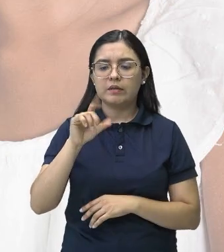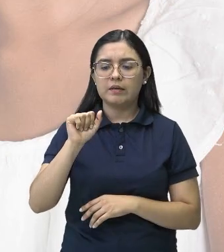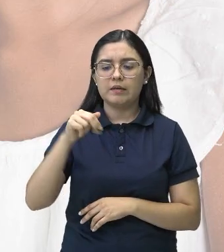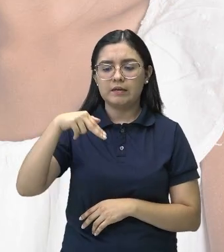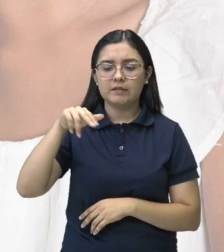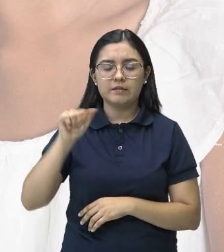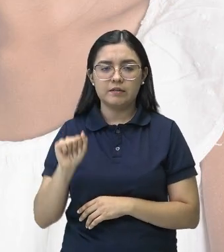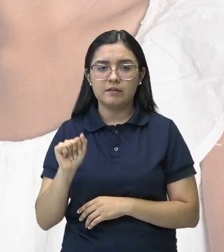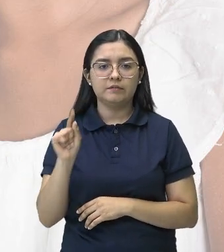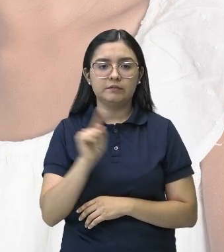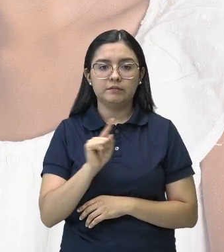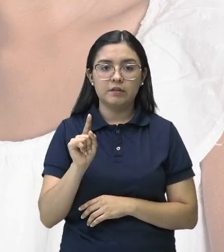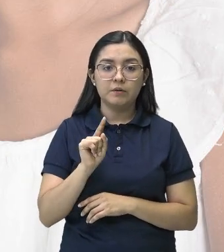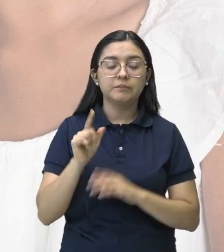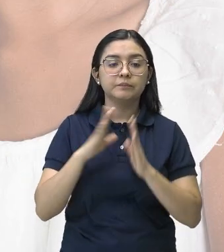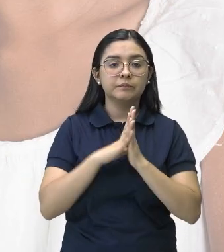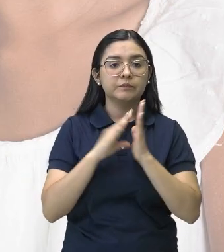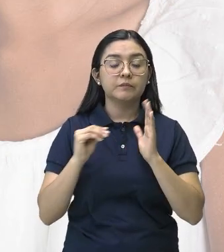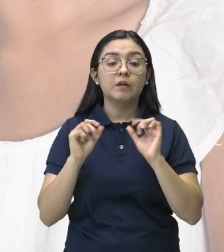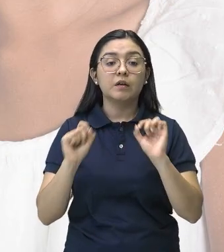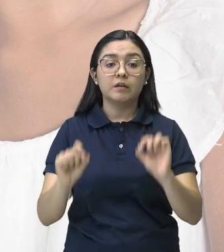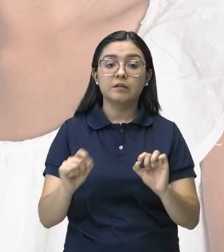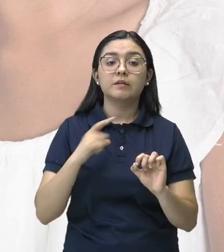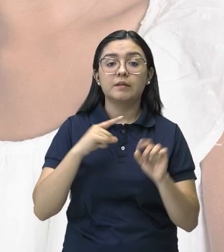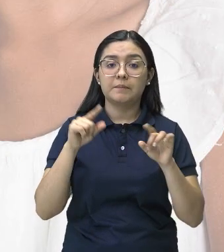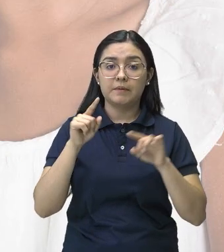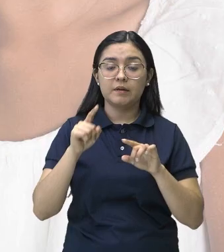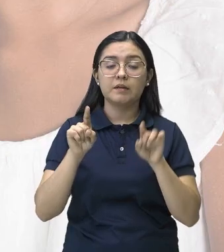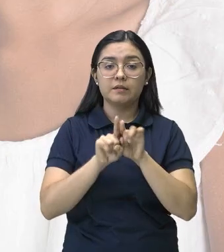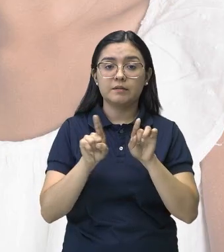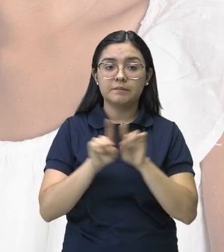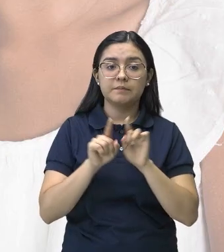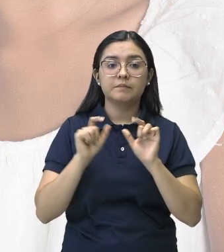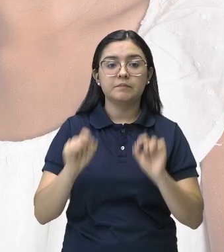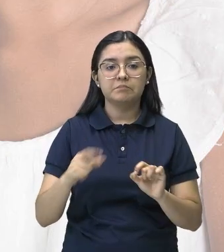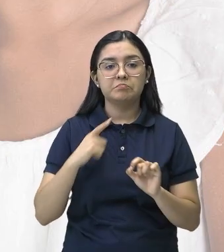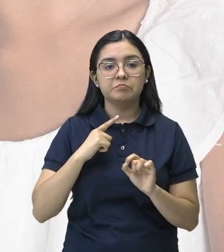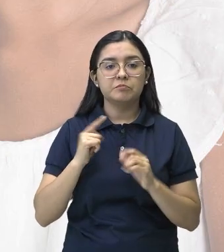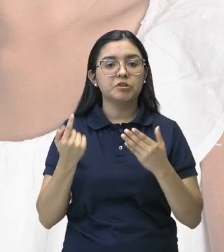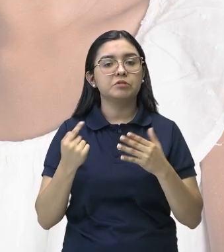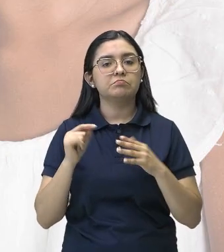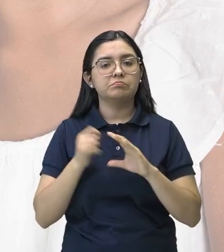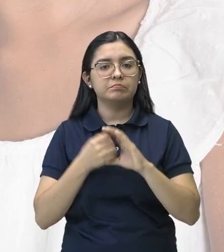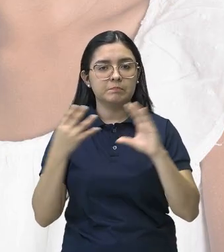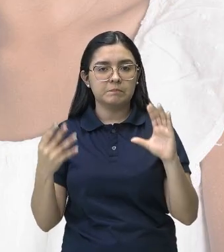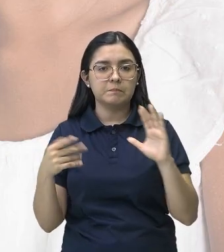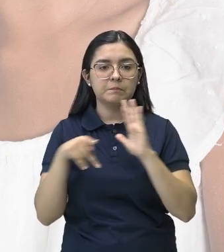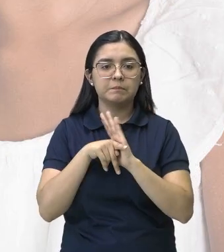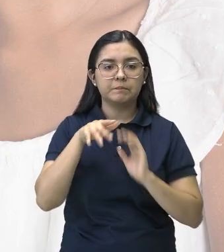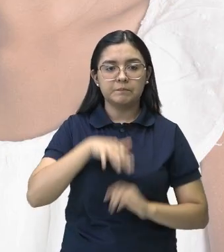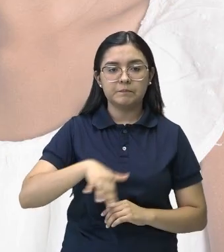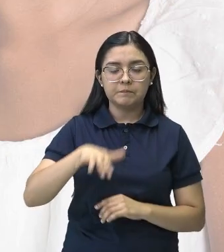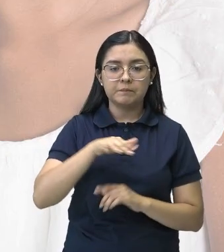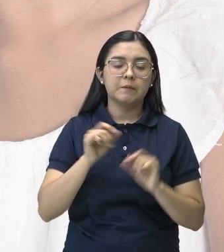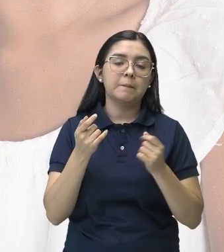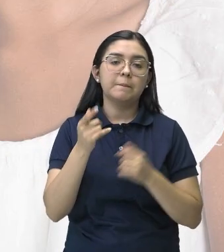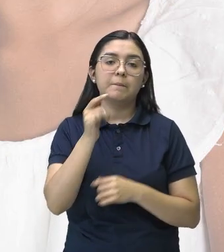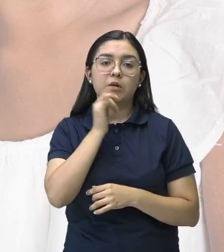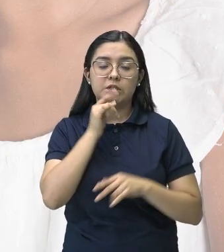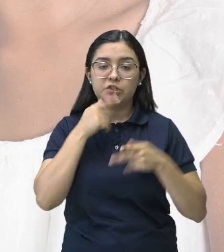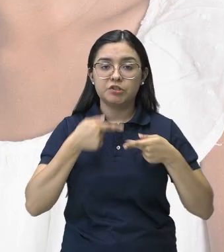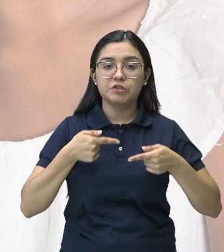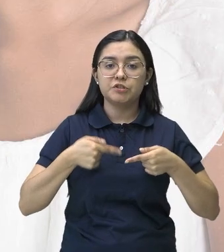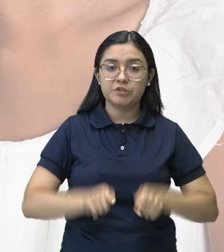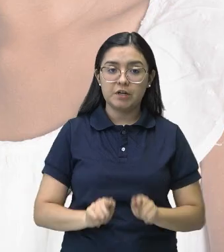só a codificação do DNA, ele depende também de fatores ambientais. O fenótipo em gêmeos, por exemplo,